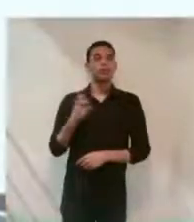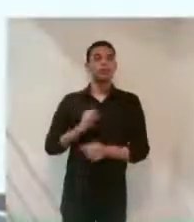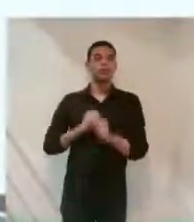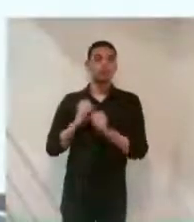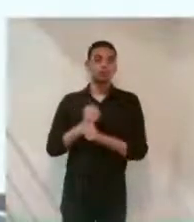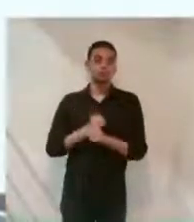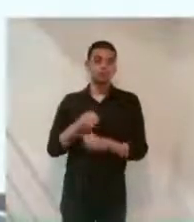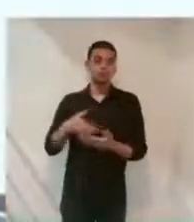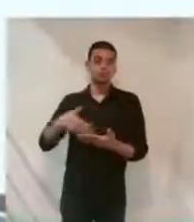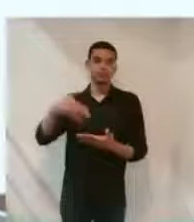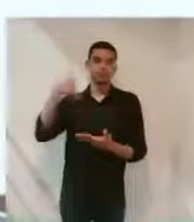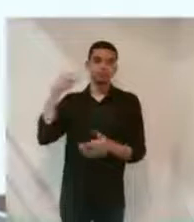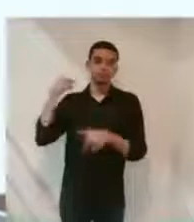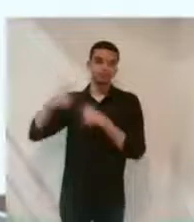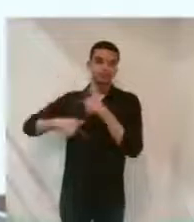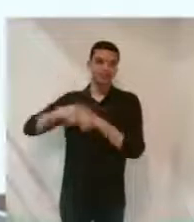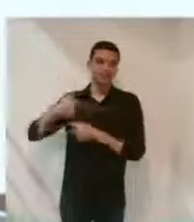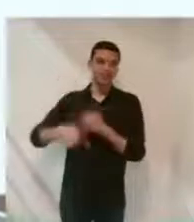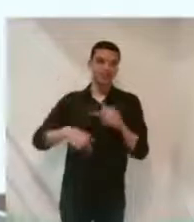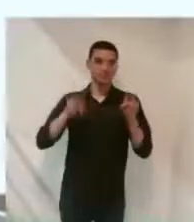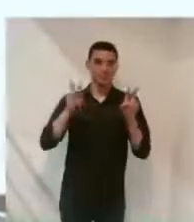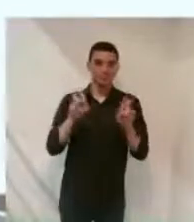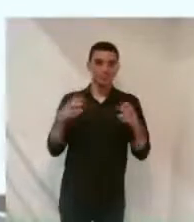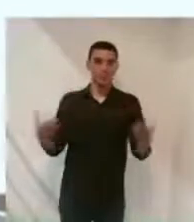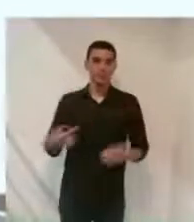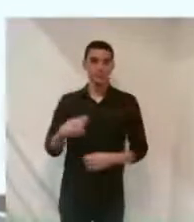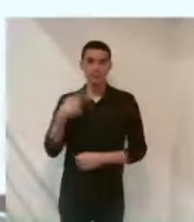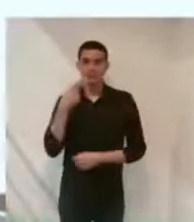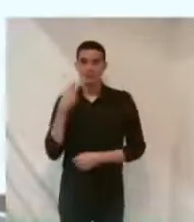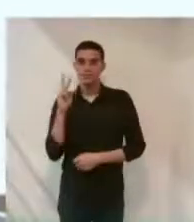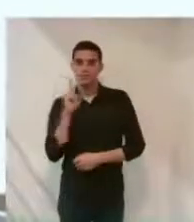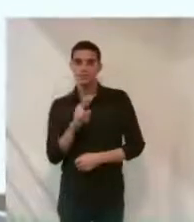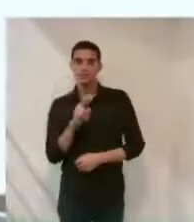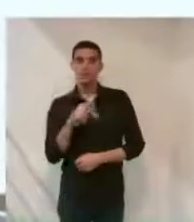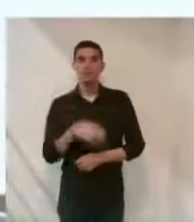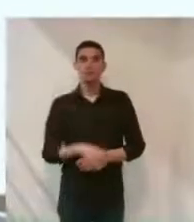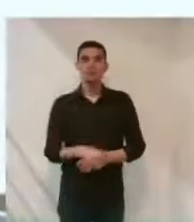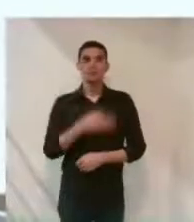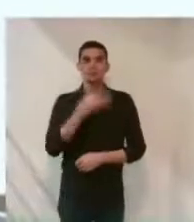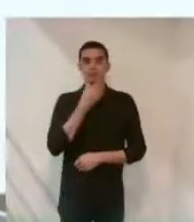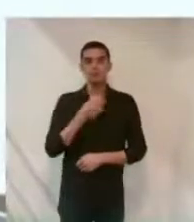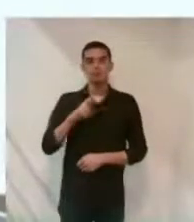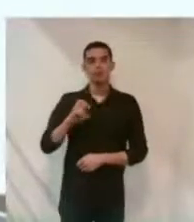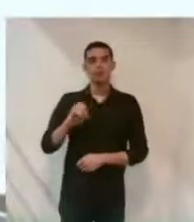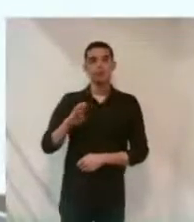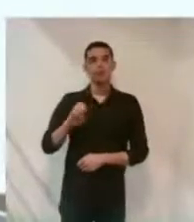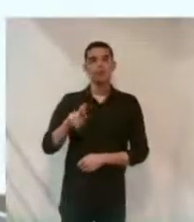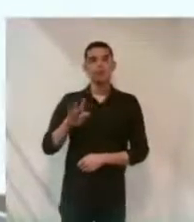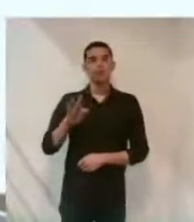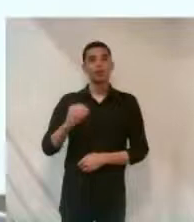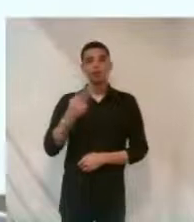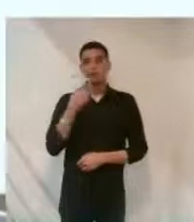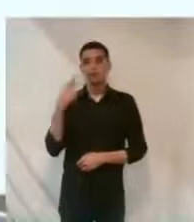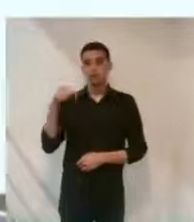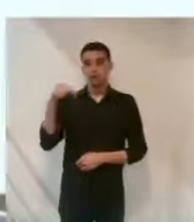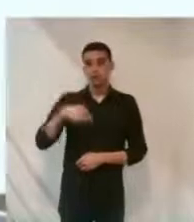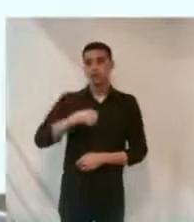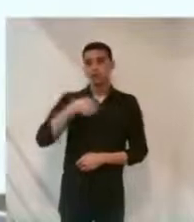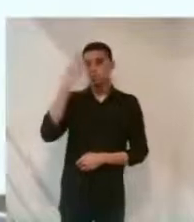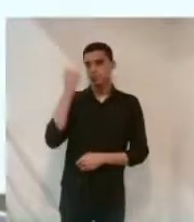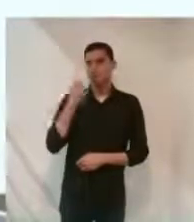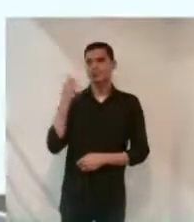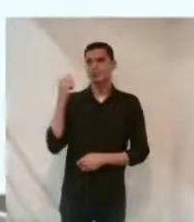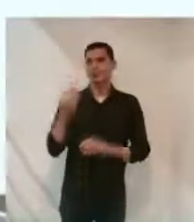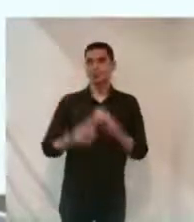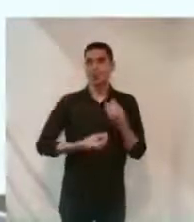anos. Eu estava vendo hoje o Dr. Carlos Roberto falar, o Roberto Carlos falar aqui, e eu sei bem como é o fechamento do lixão.